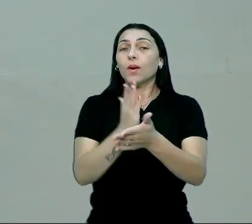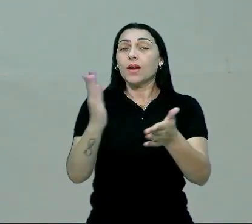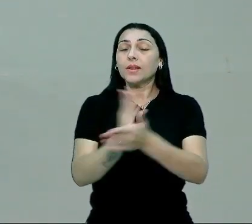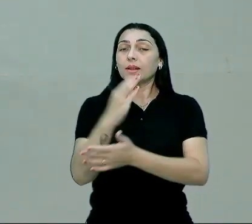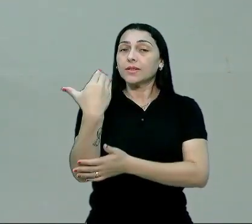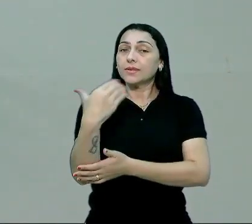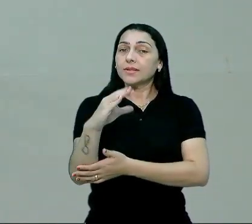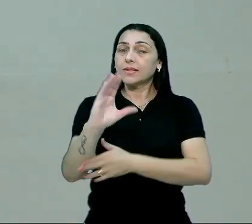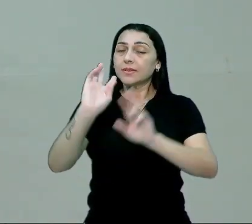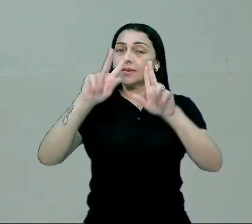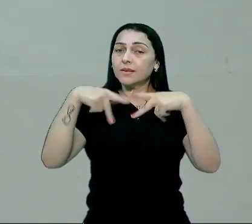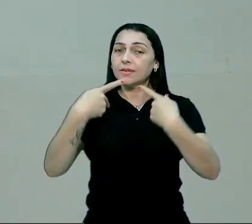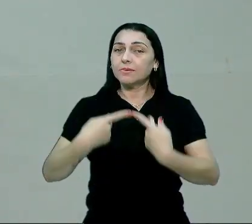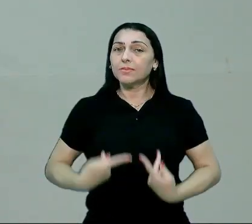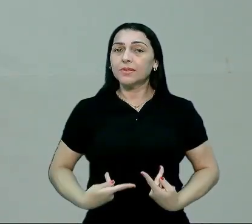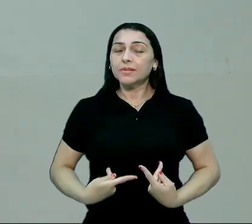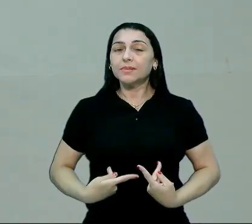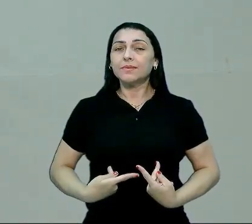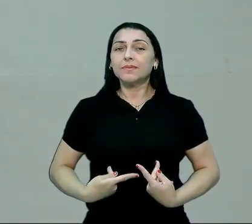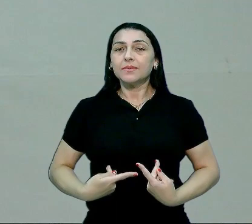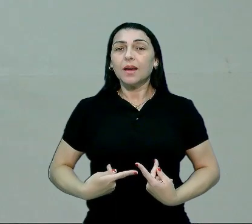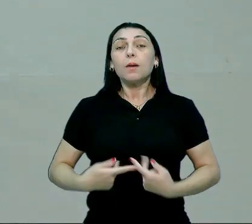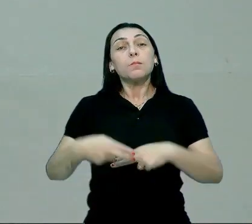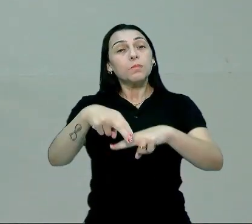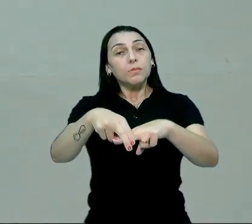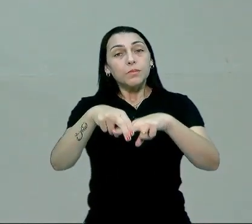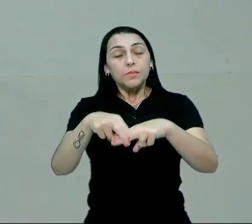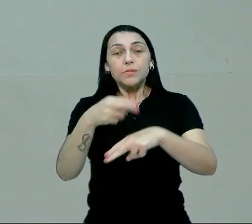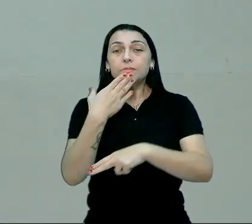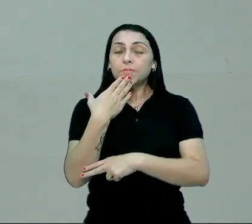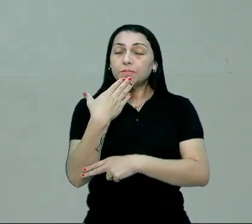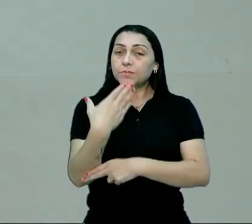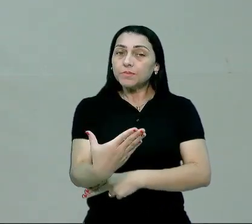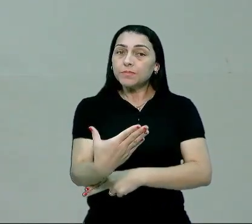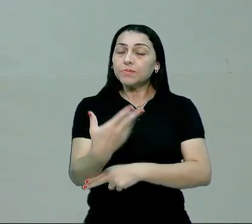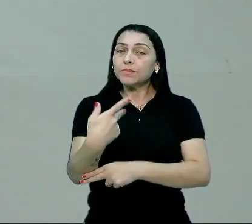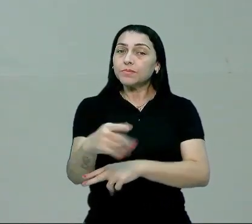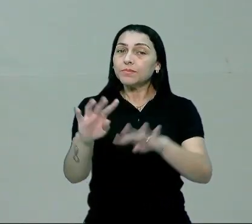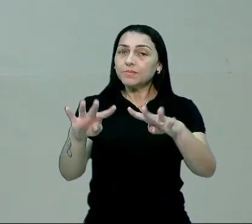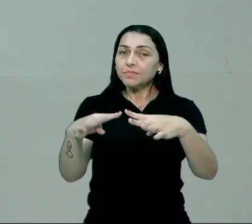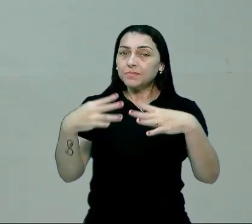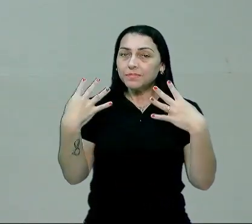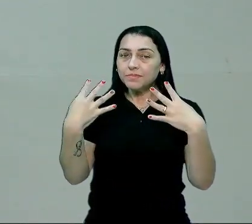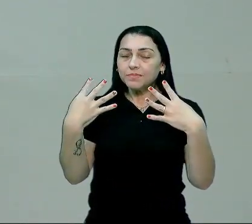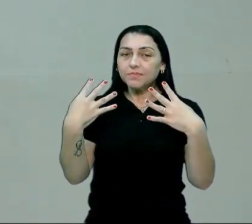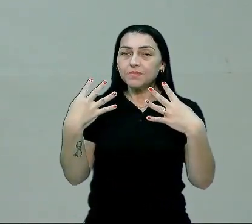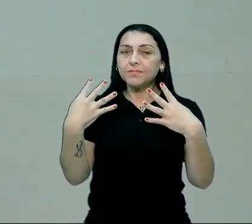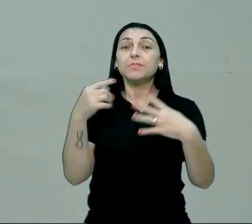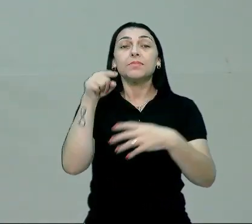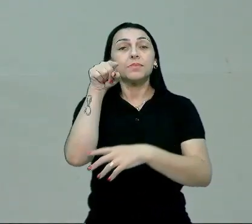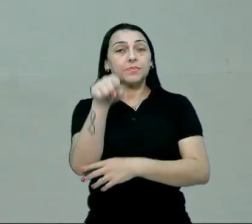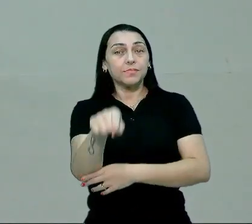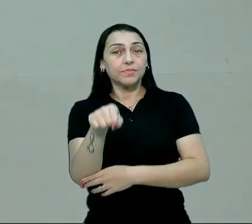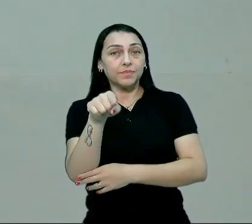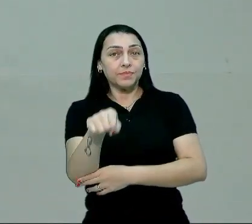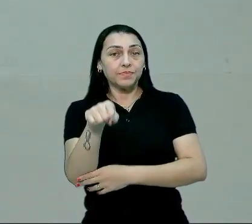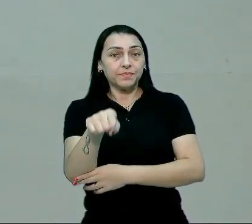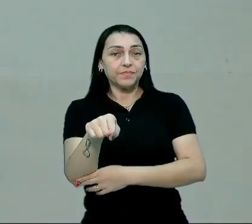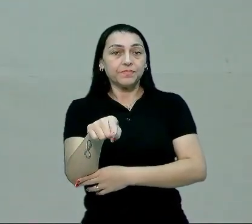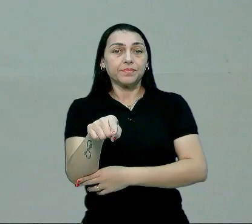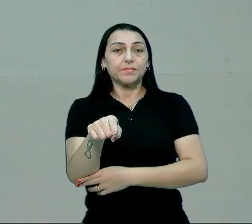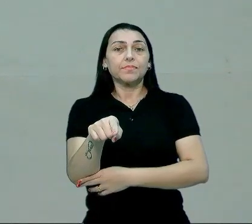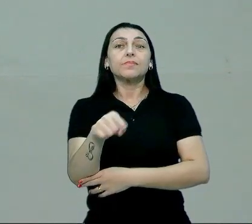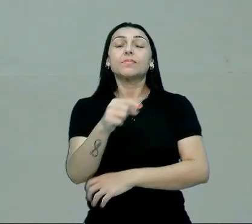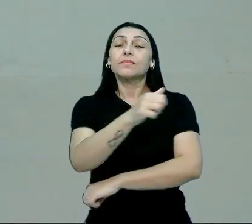de Ciências Humanas. Então, por isso que eu peço a sua atenção. E para você